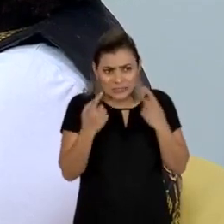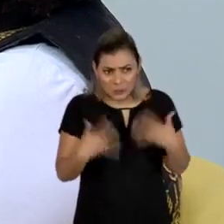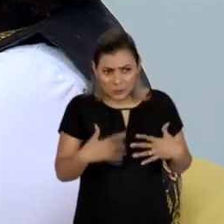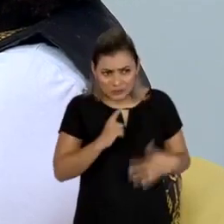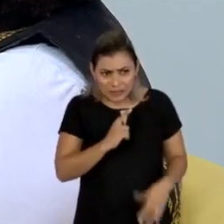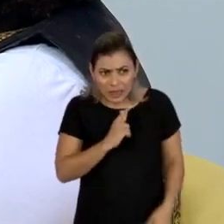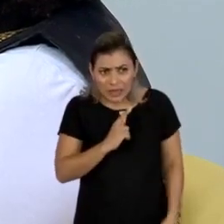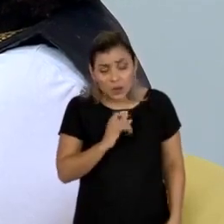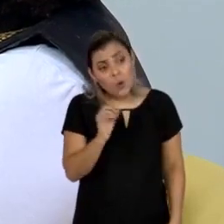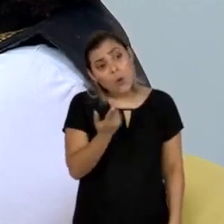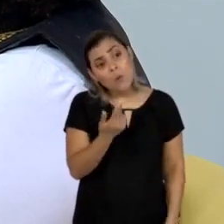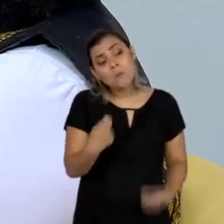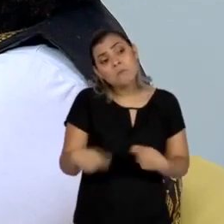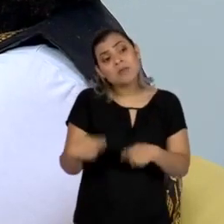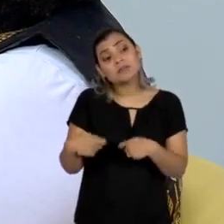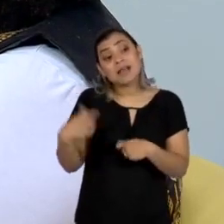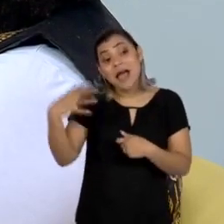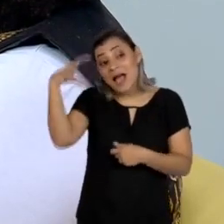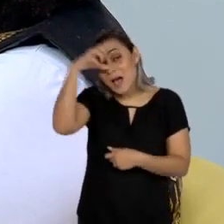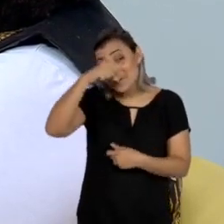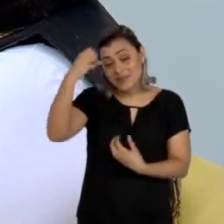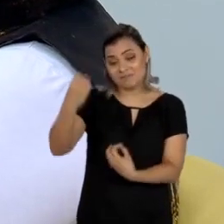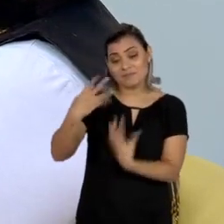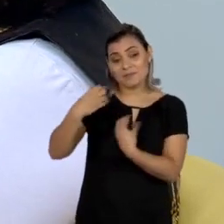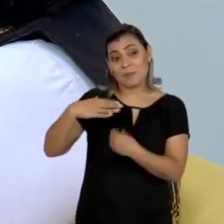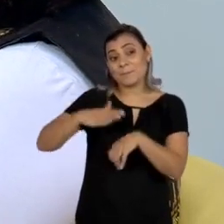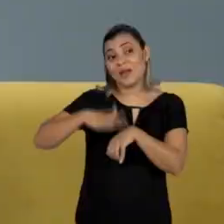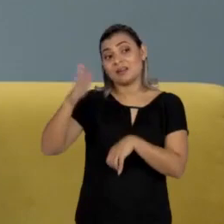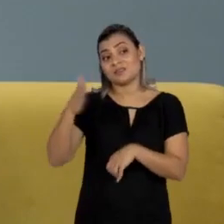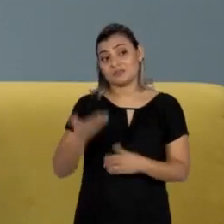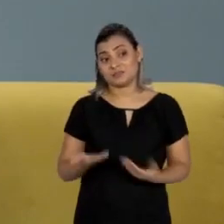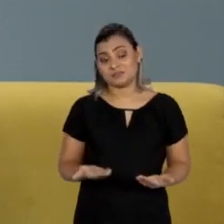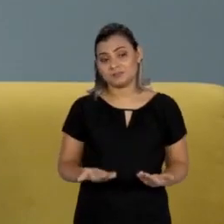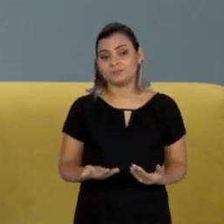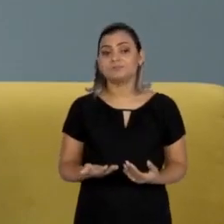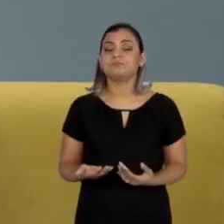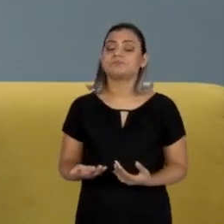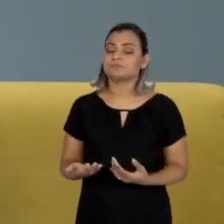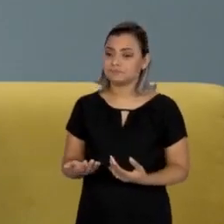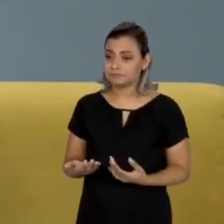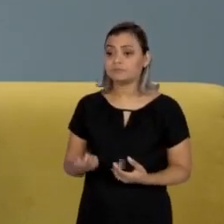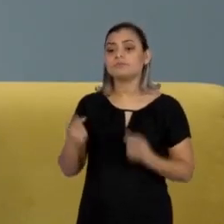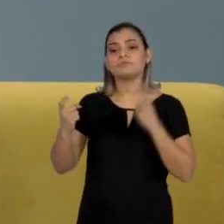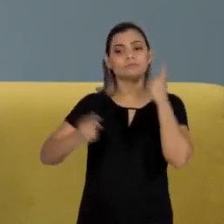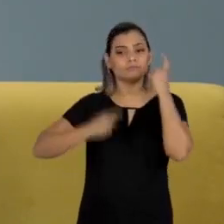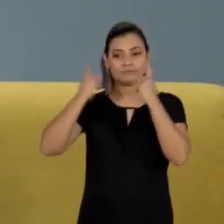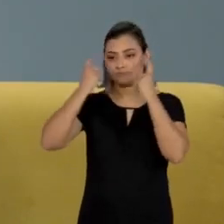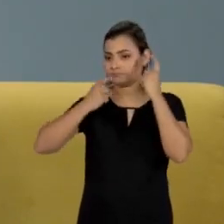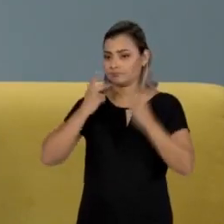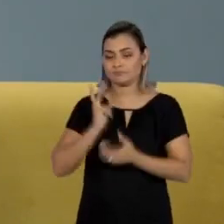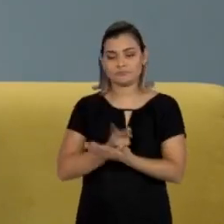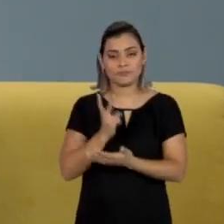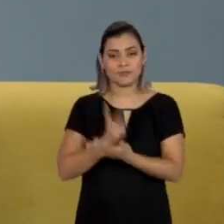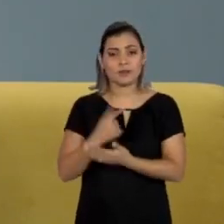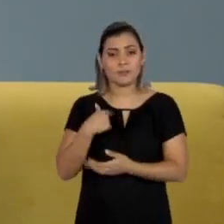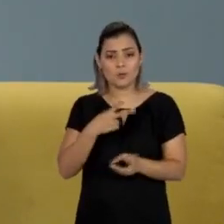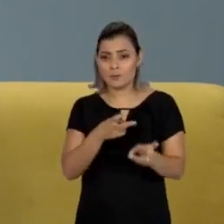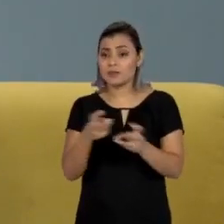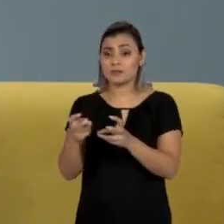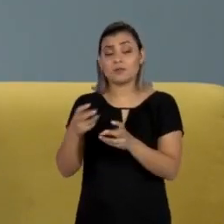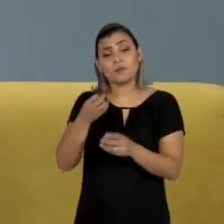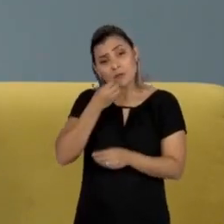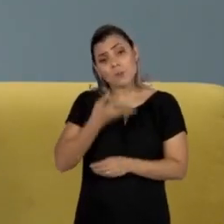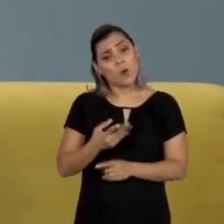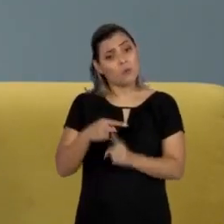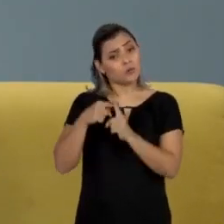ou a gente ainda precisa aprender muito sobre isso? Eu acho que a preocupação ela é crescente e eu vejo isso de forma muito